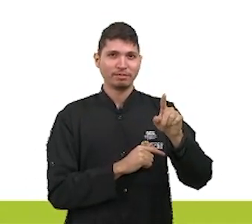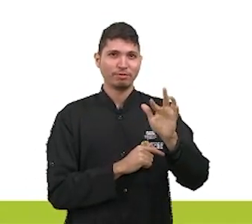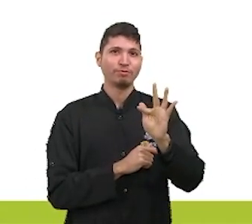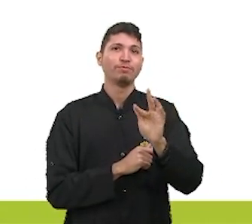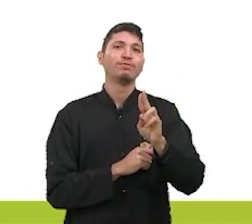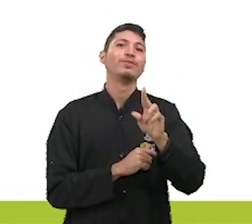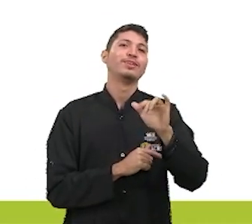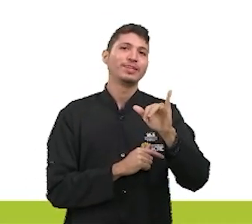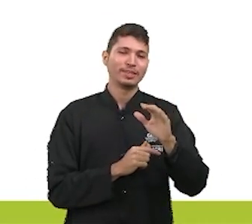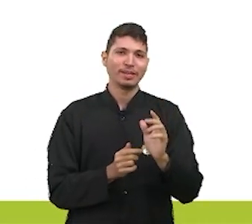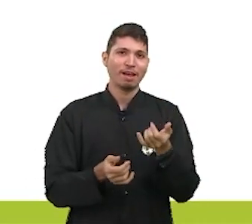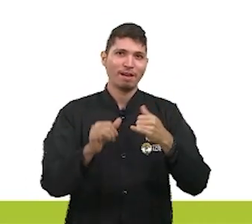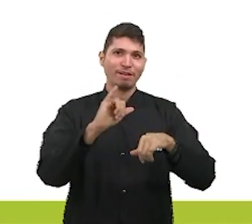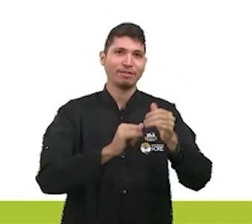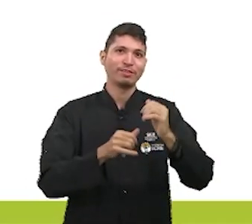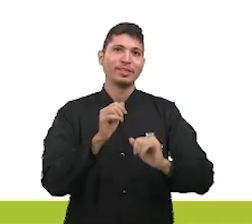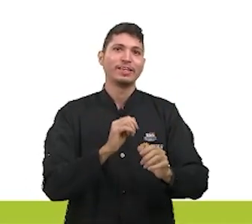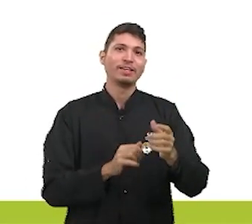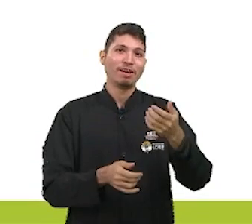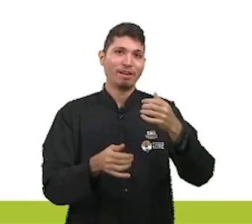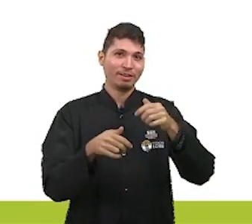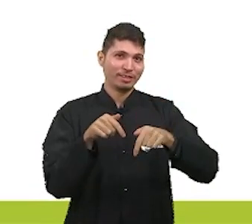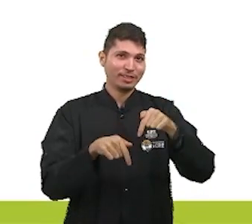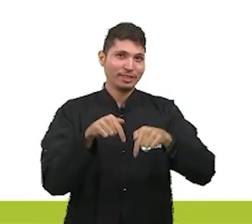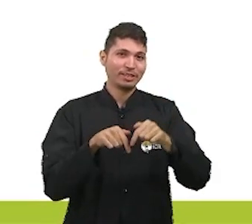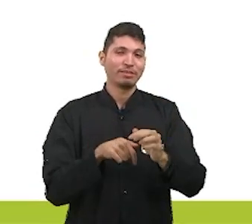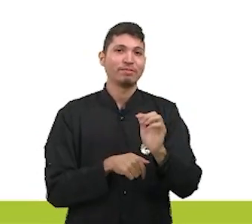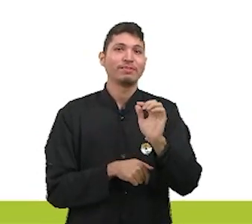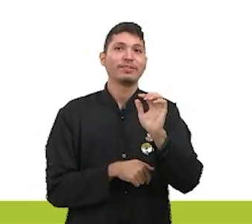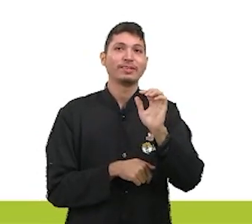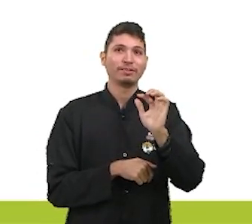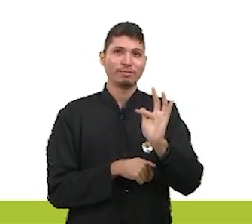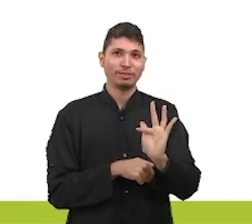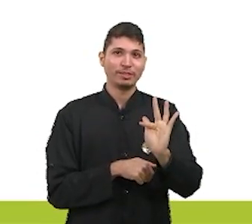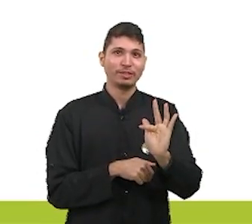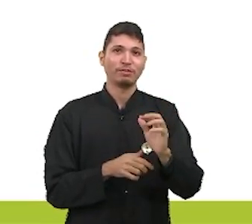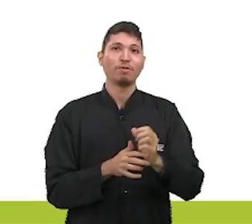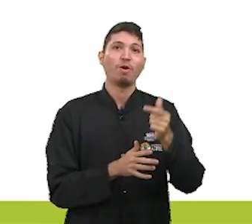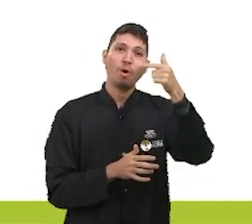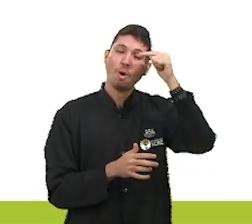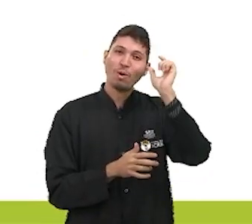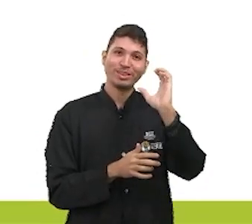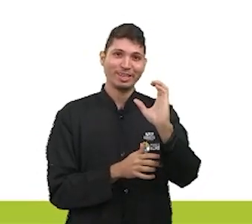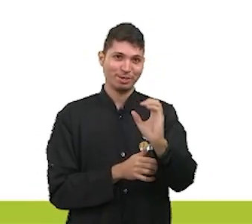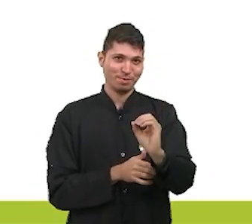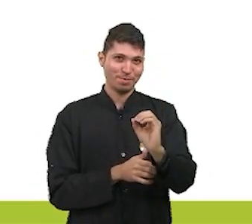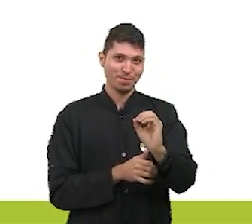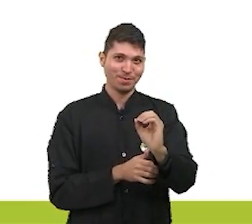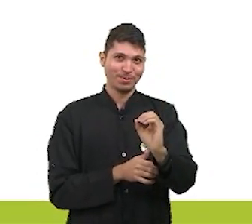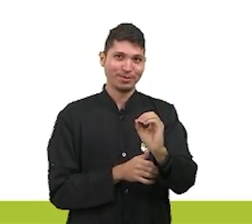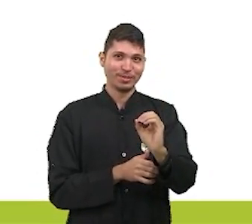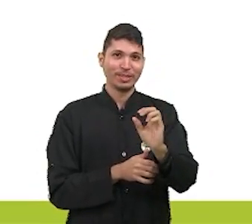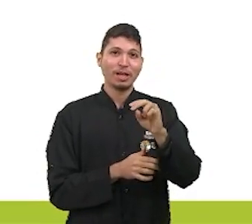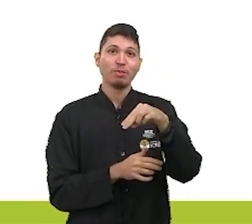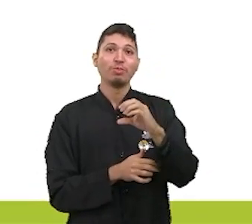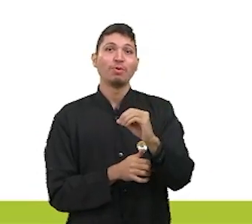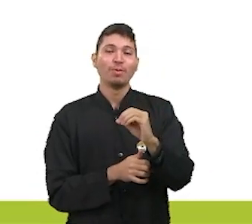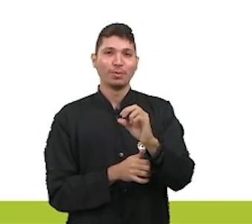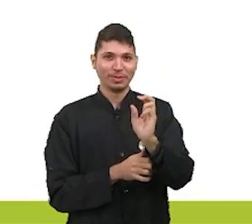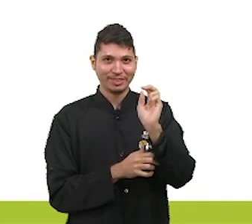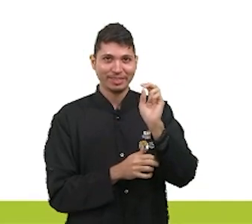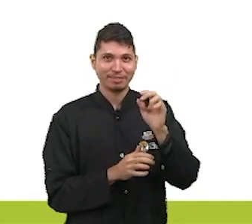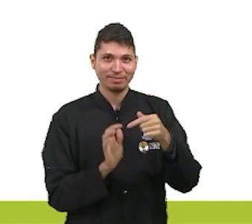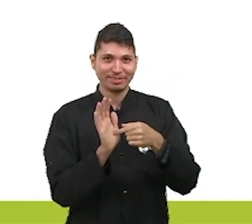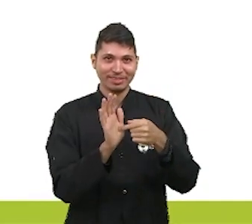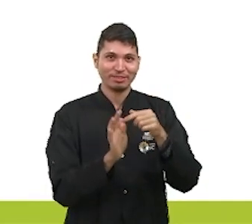é o quê? O elemento químico flúor. Ontem, oxigênio. No,